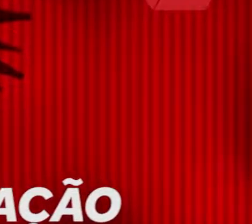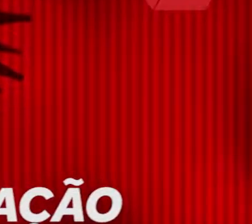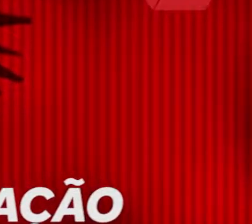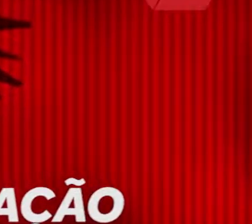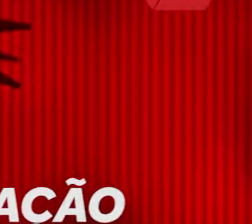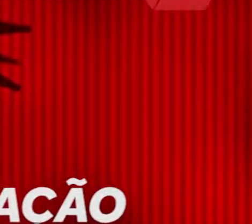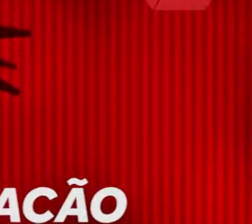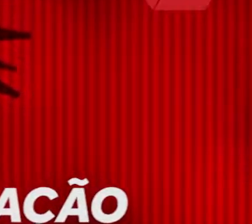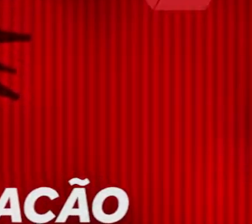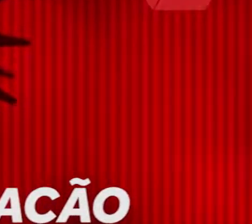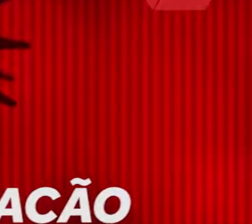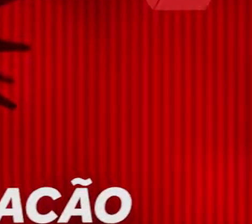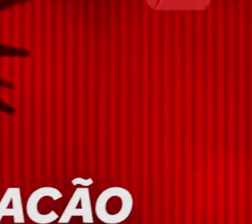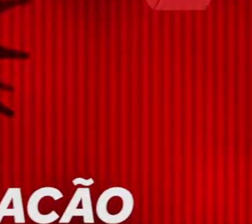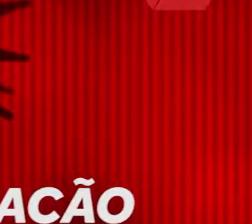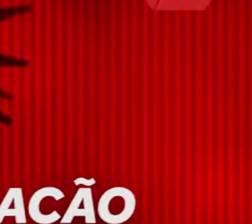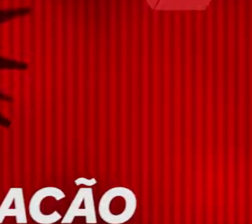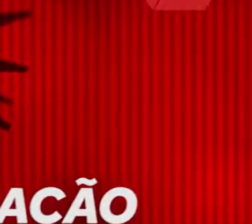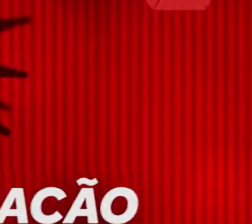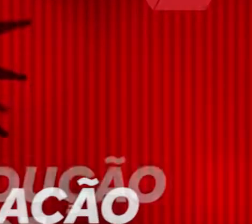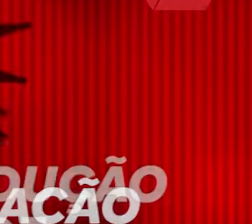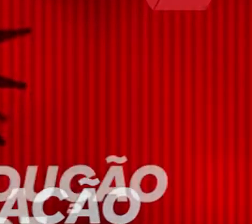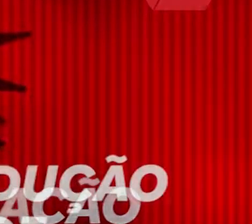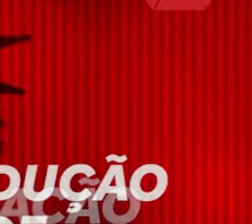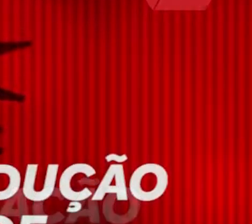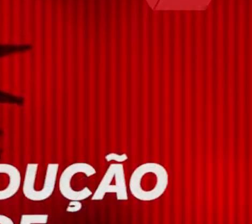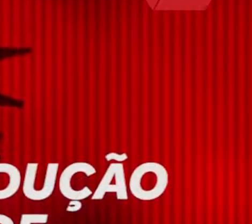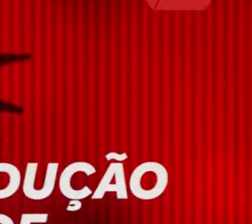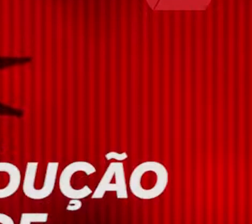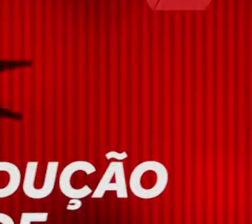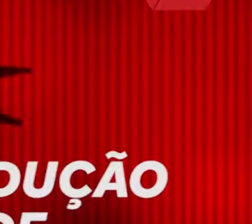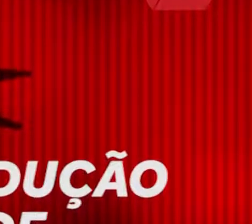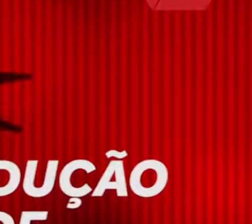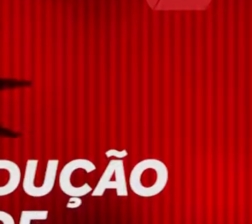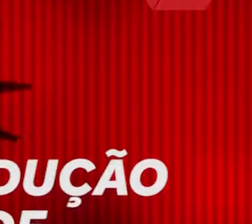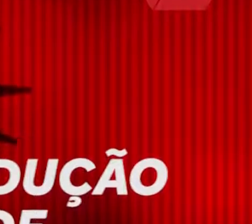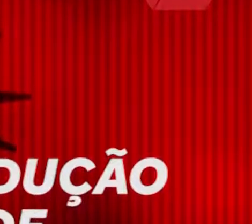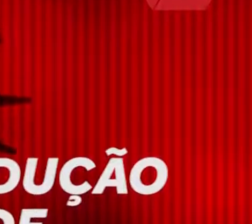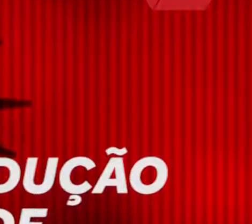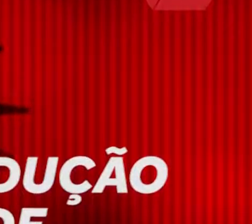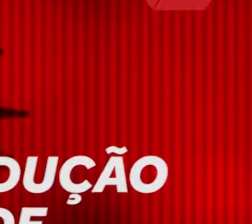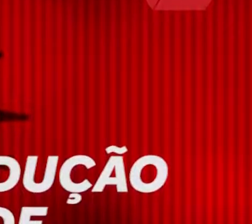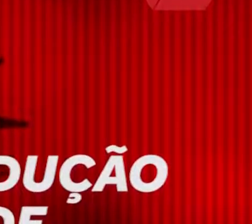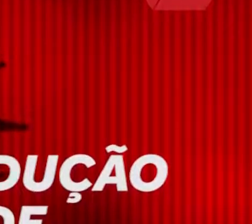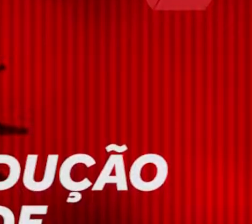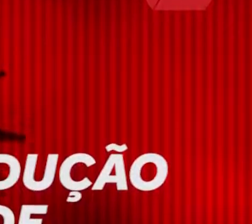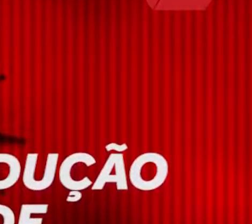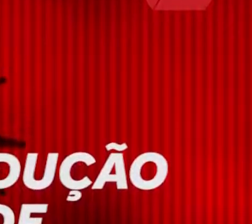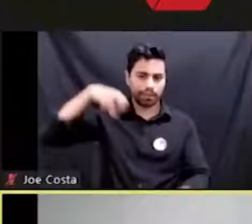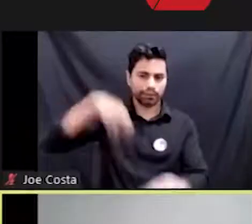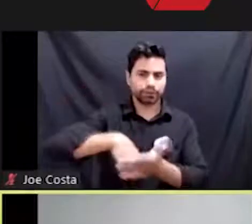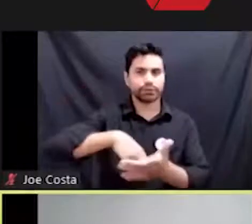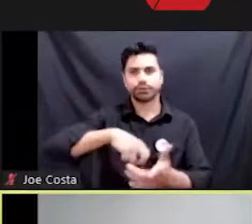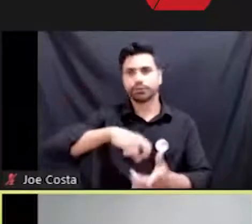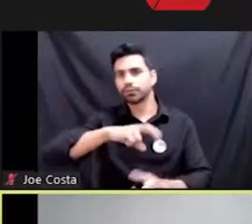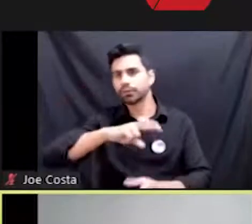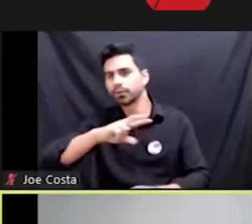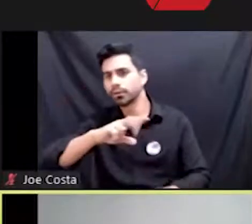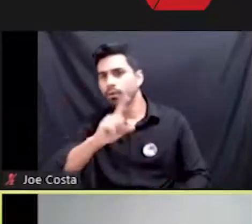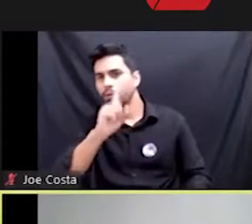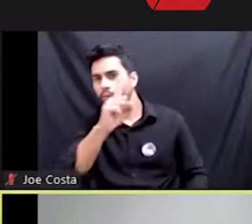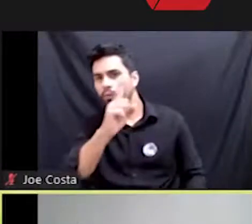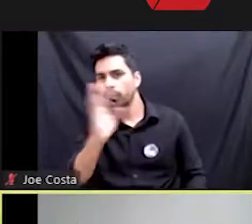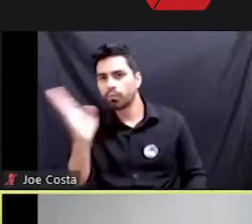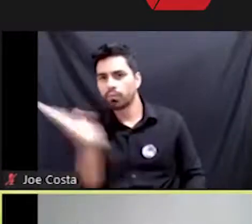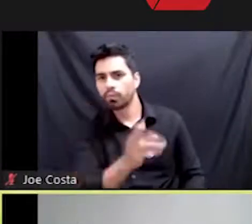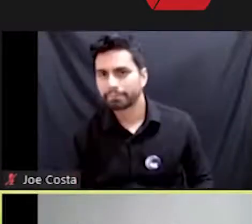fala sobre infringir determinação do poder público destinada a impedir a introdução ou propagação de doença contagiosa EA lei